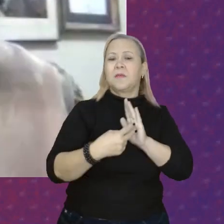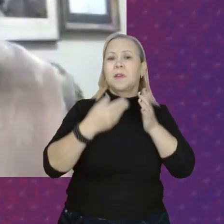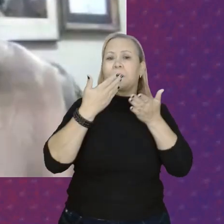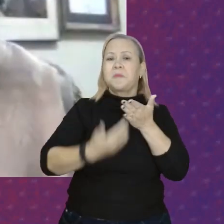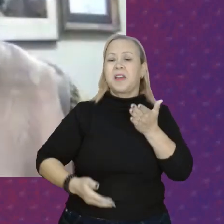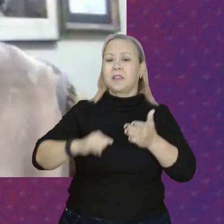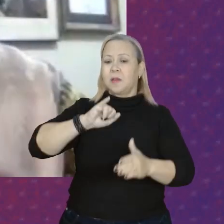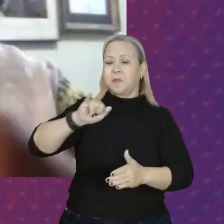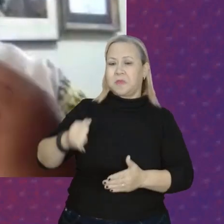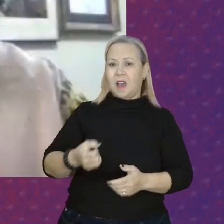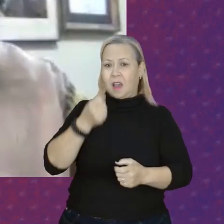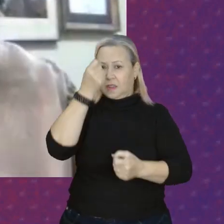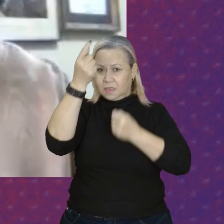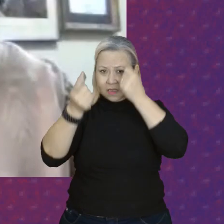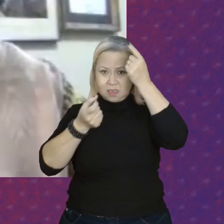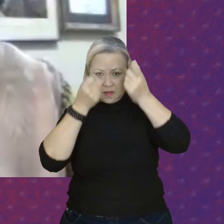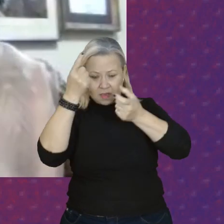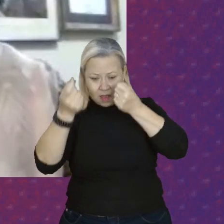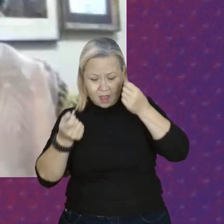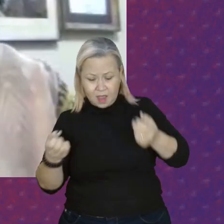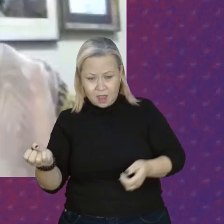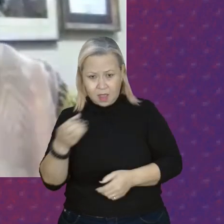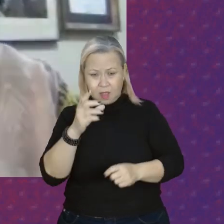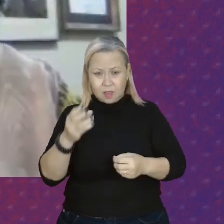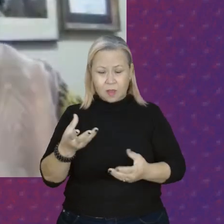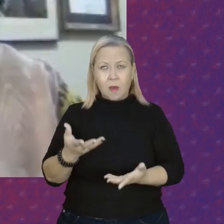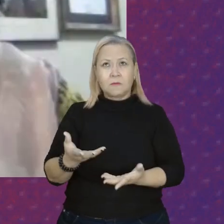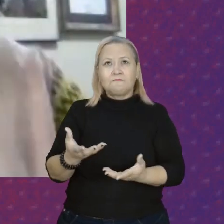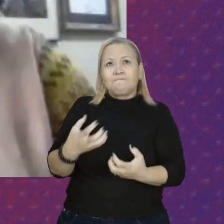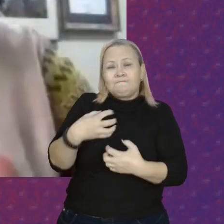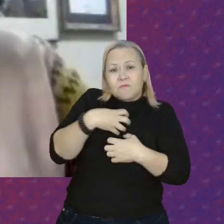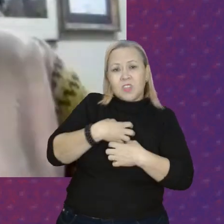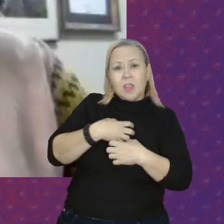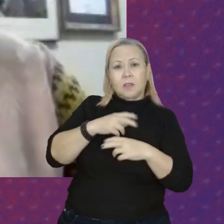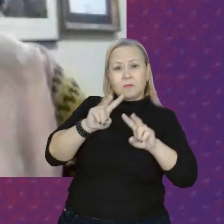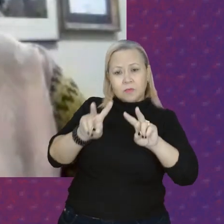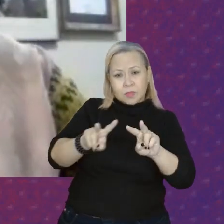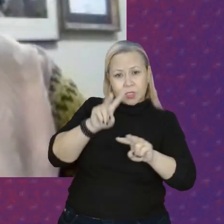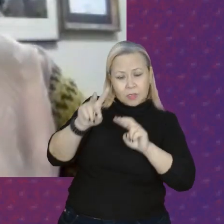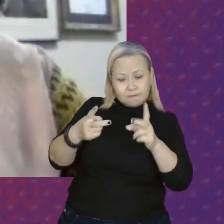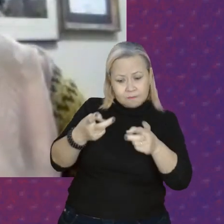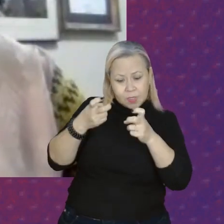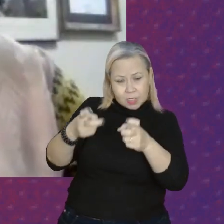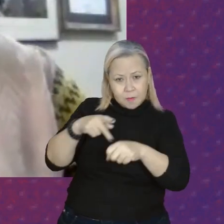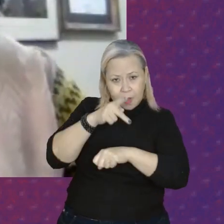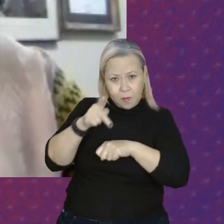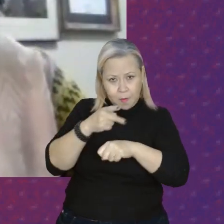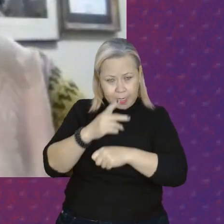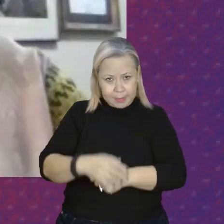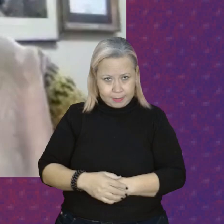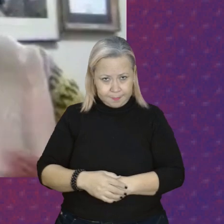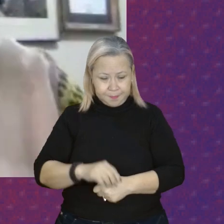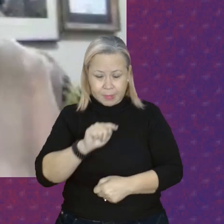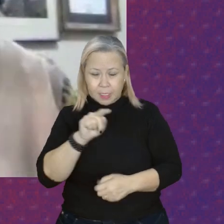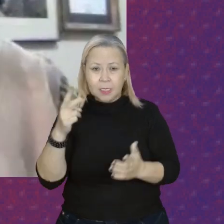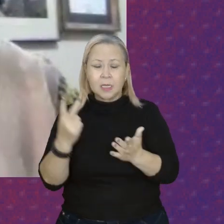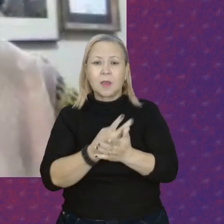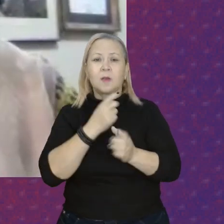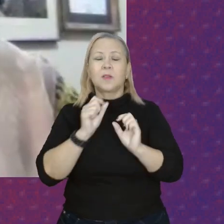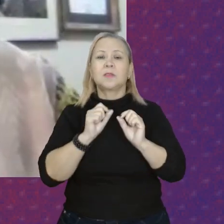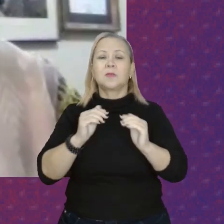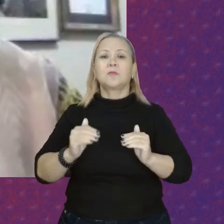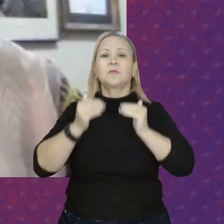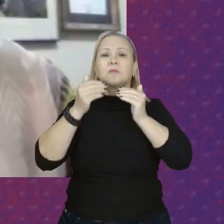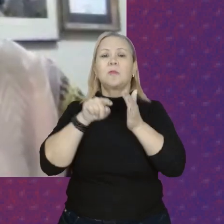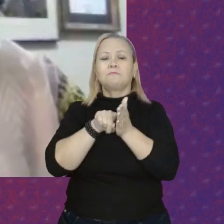de criatividade, de novas formas de ver o país. É isso que tem acontecido com o alto